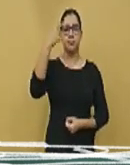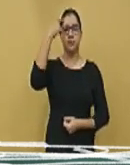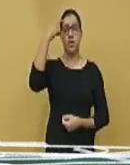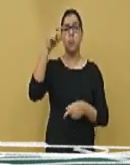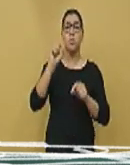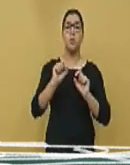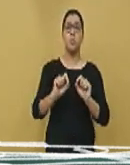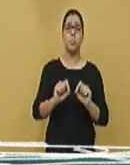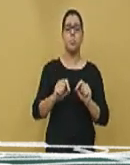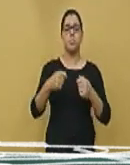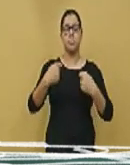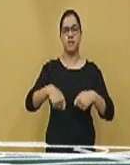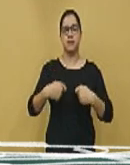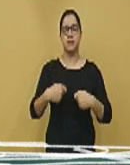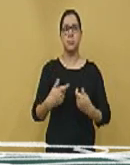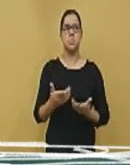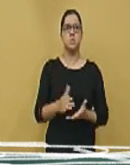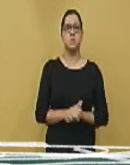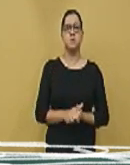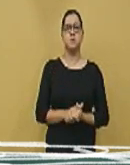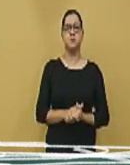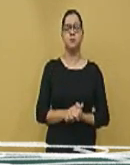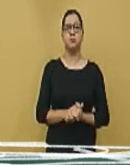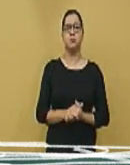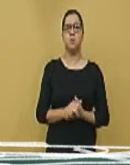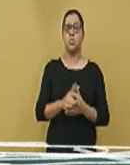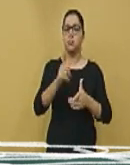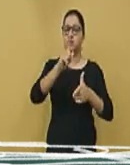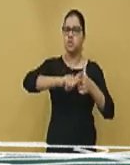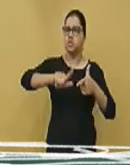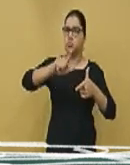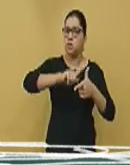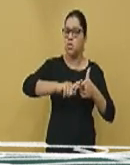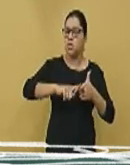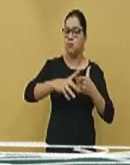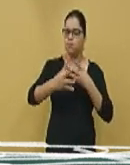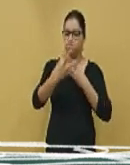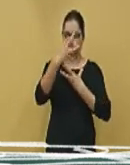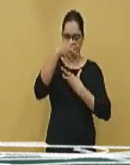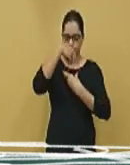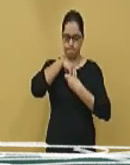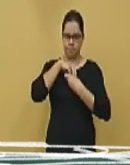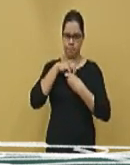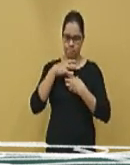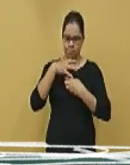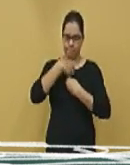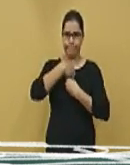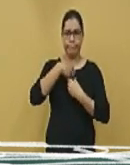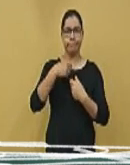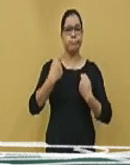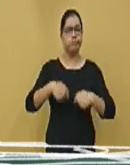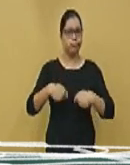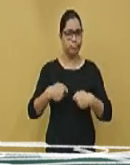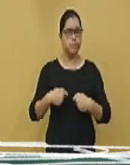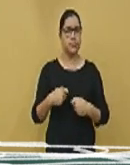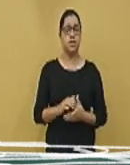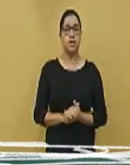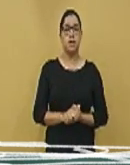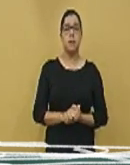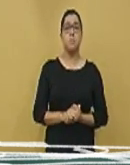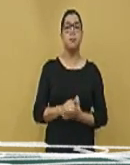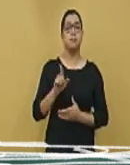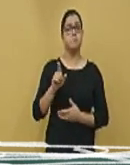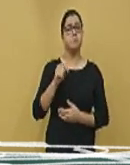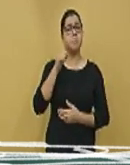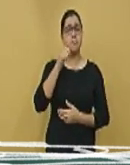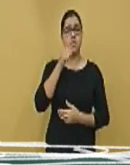atenção específica quanto aos problemas psicossomáticos. A Cláudia tem experiência em